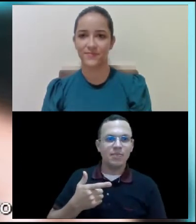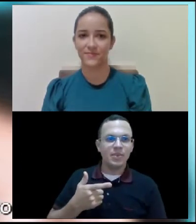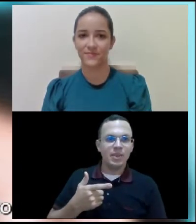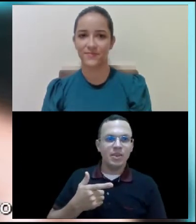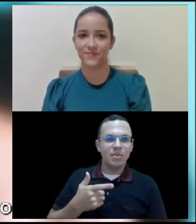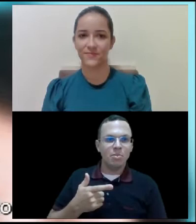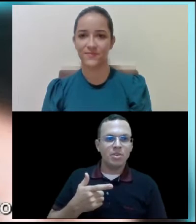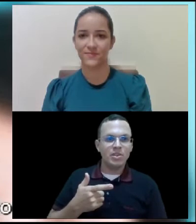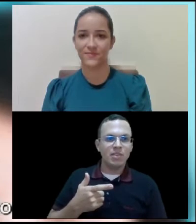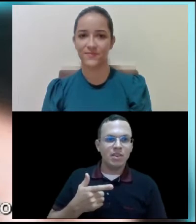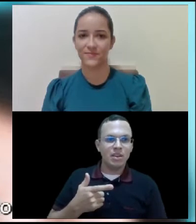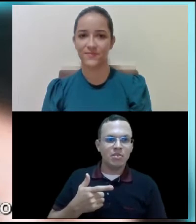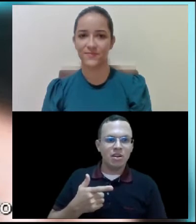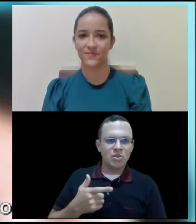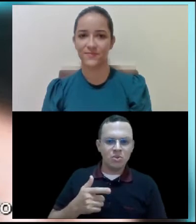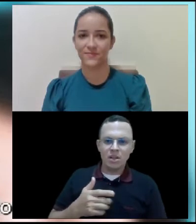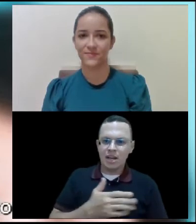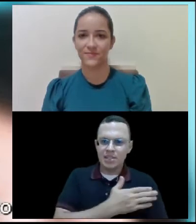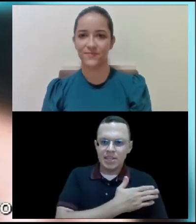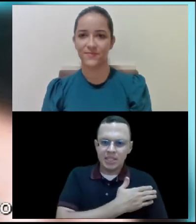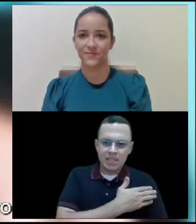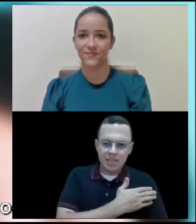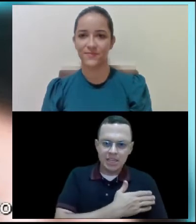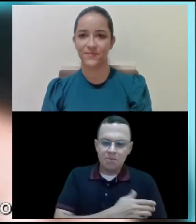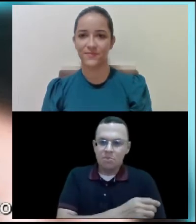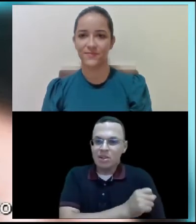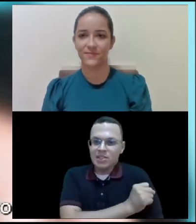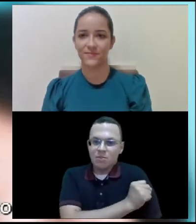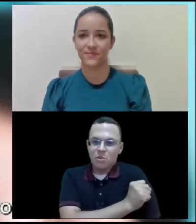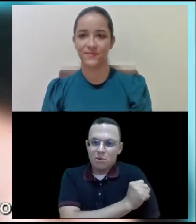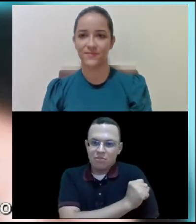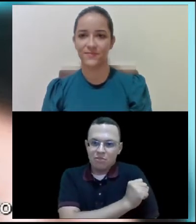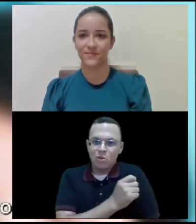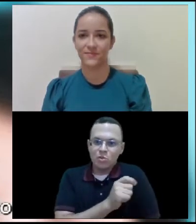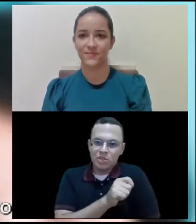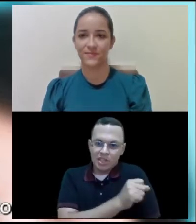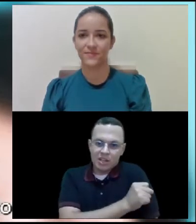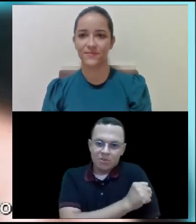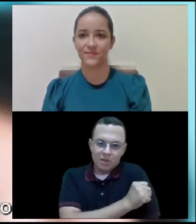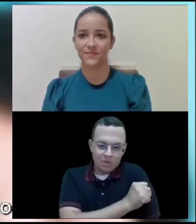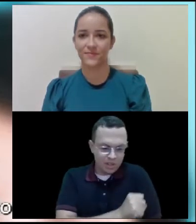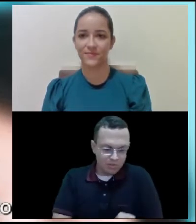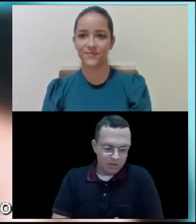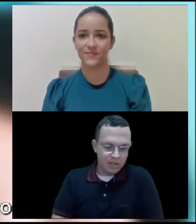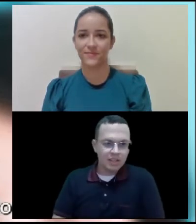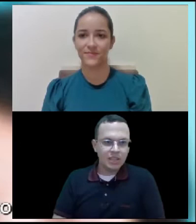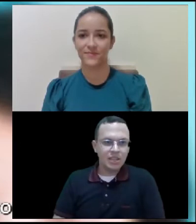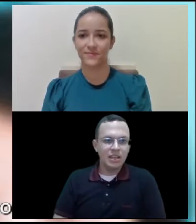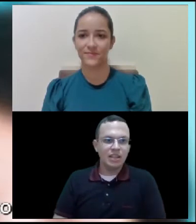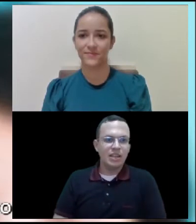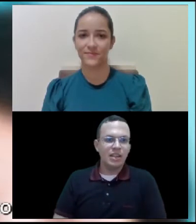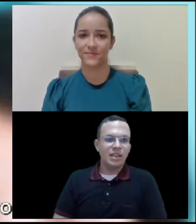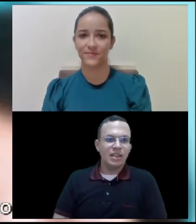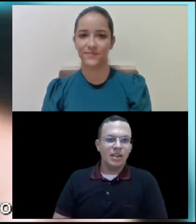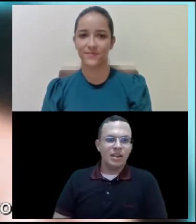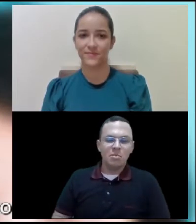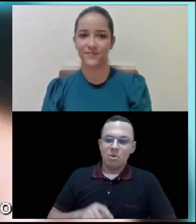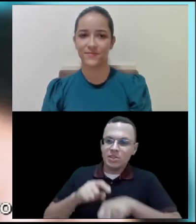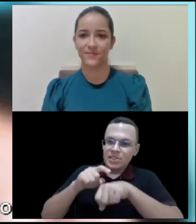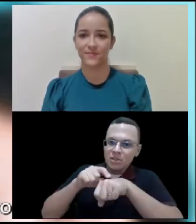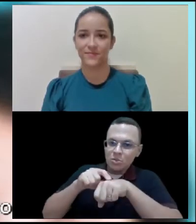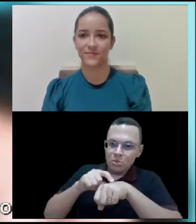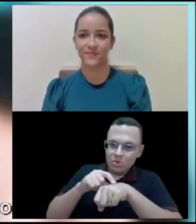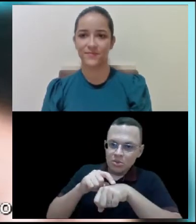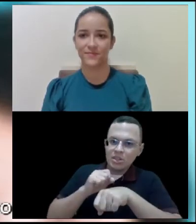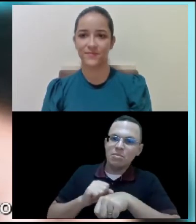cá. Pode ser em vários lugares. Aqui, por exemplo, como ela falou, o sinal no oitavo ano aqui.